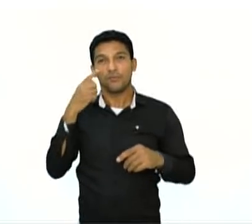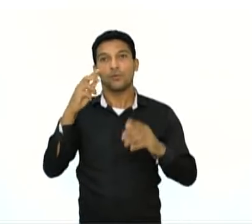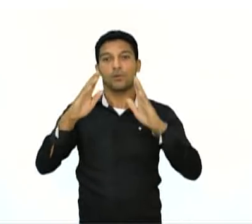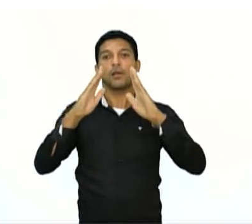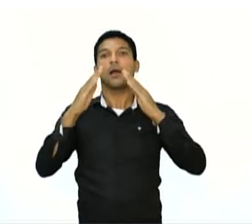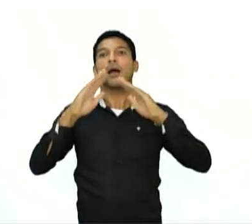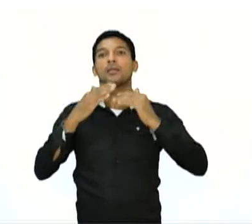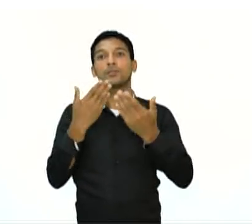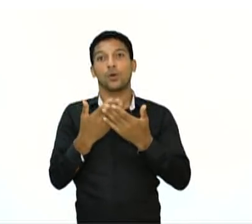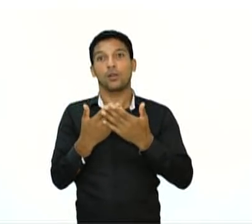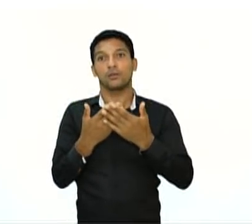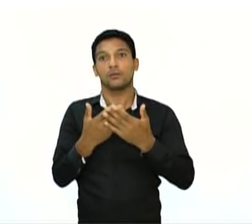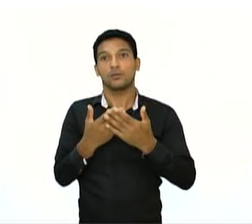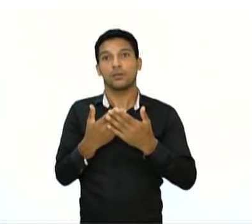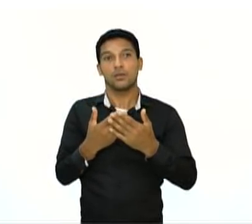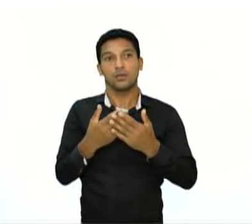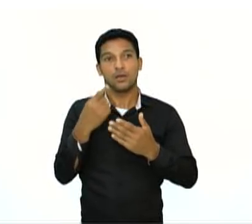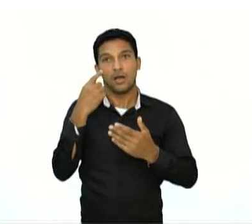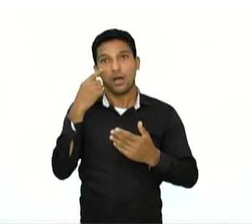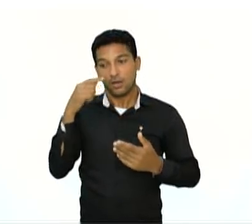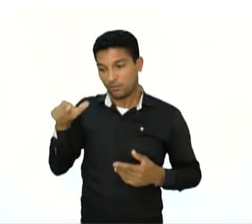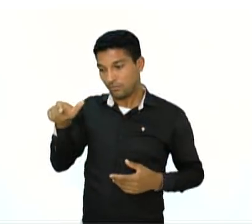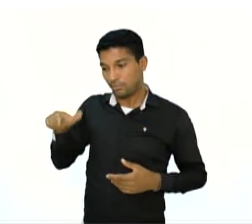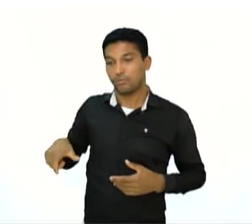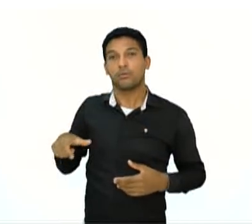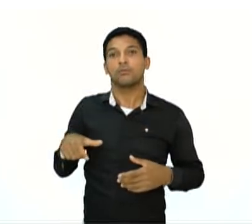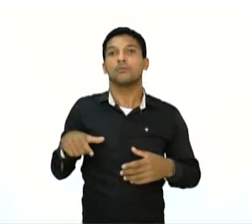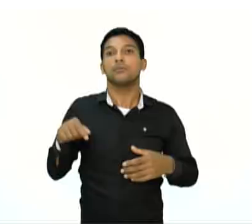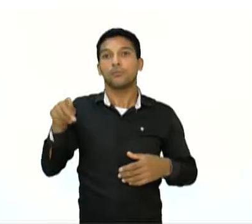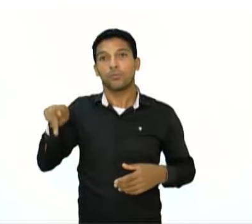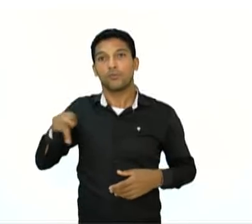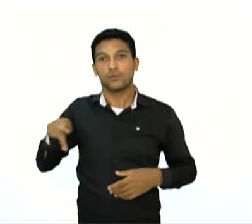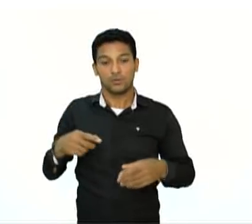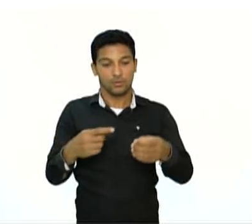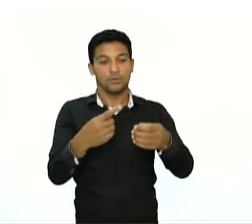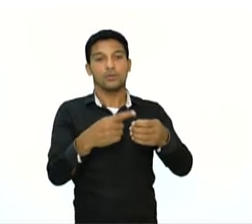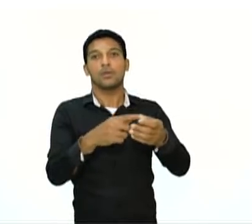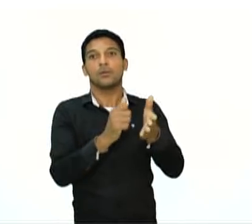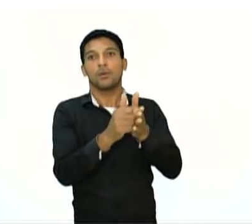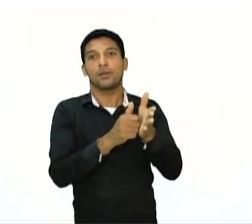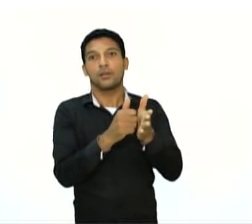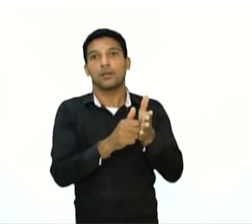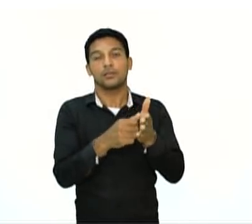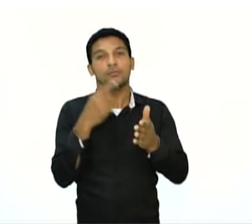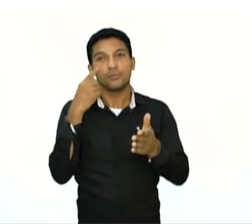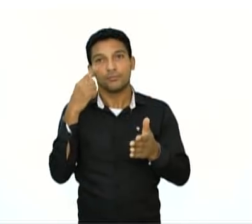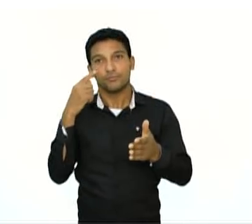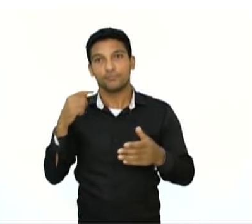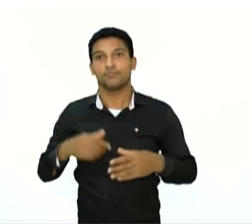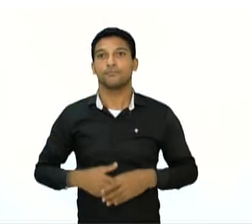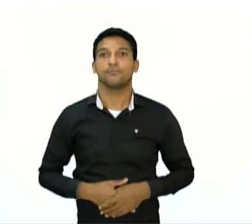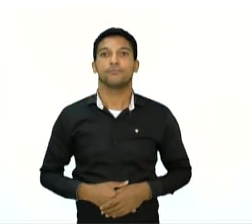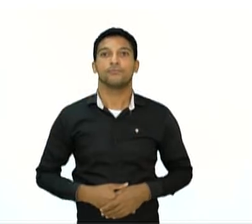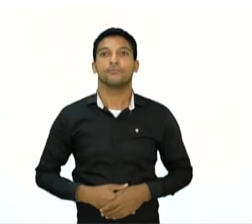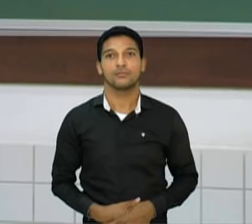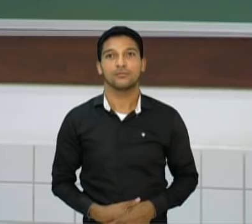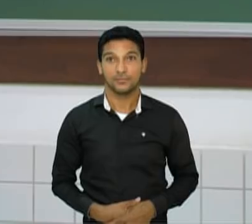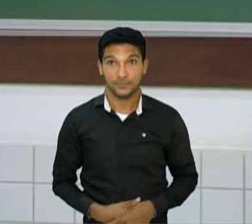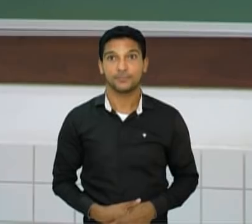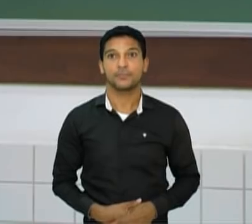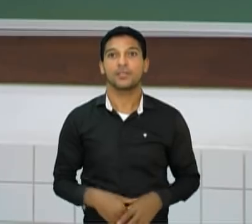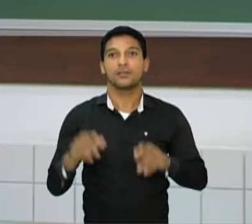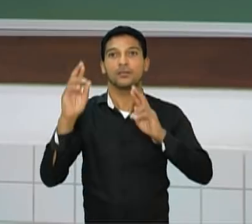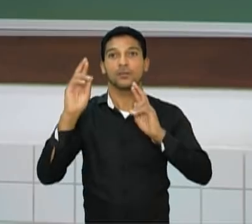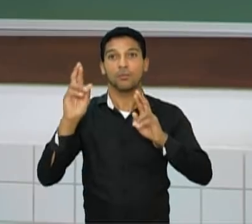da importância da educação. Por quê? O governo não teve essa iniciativa naquela